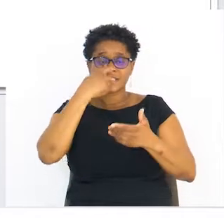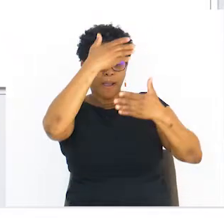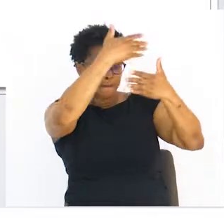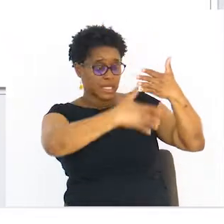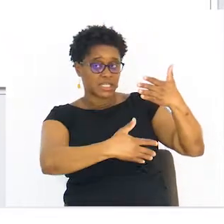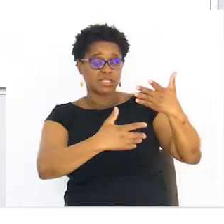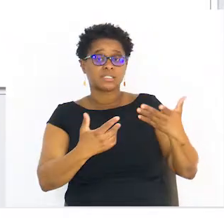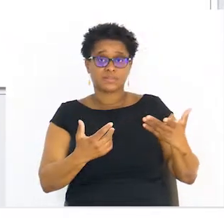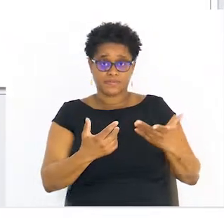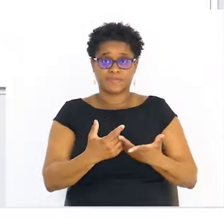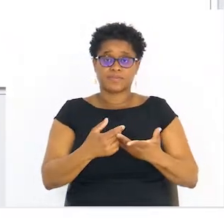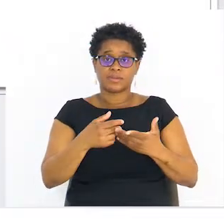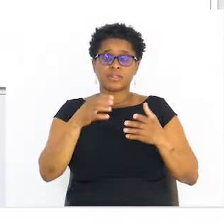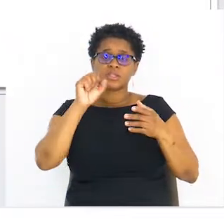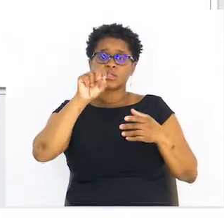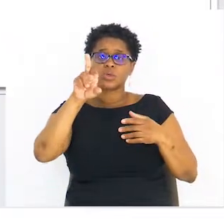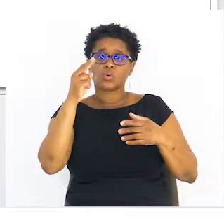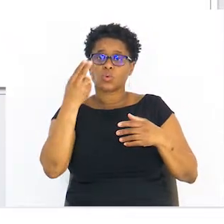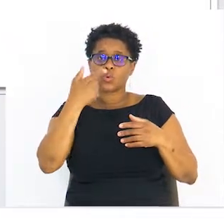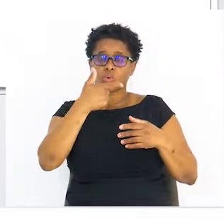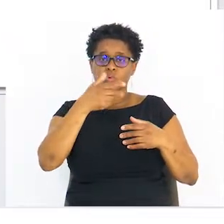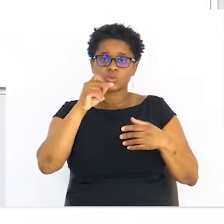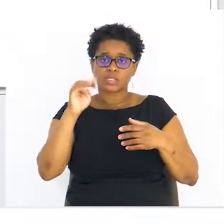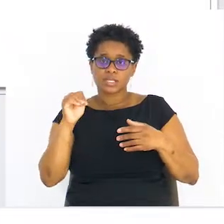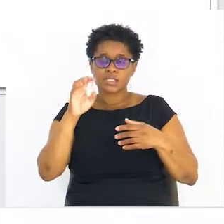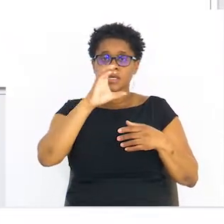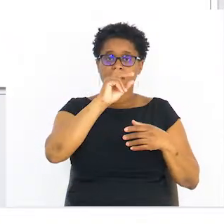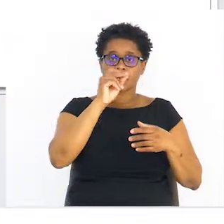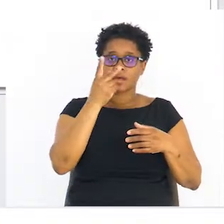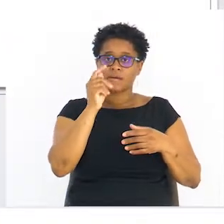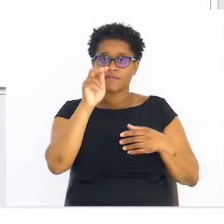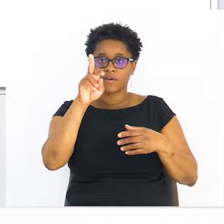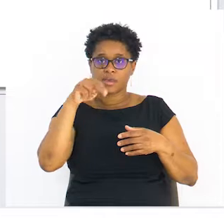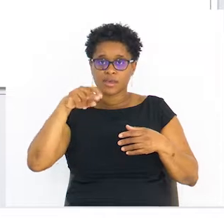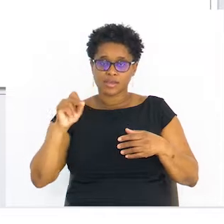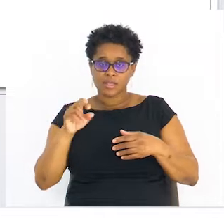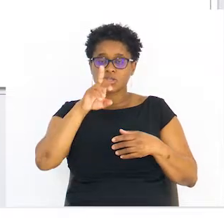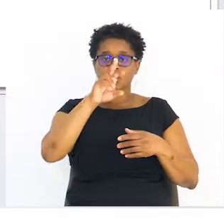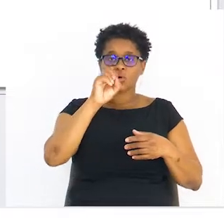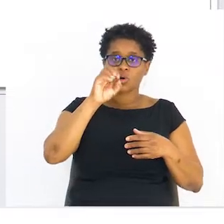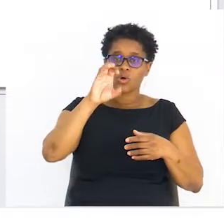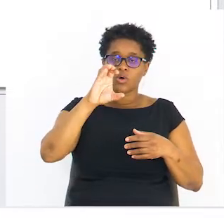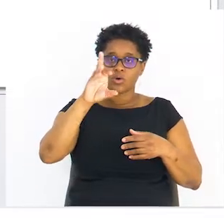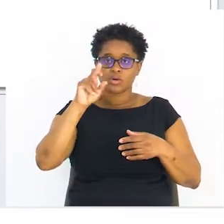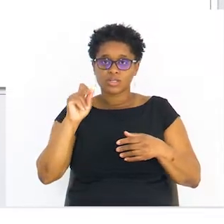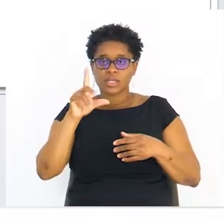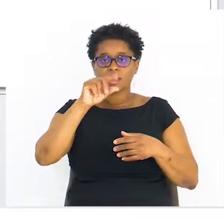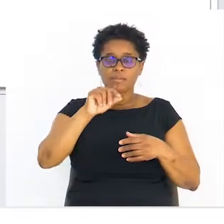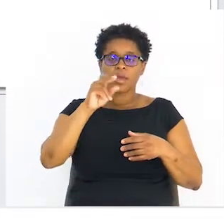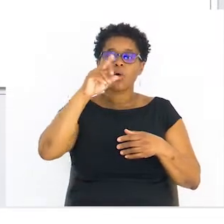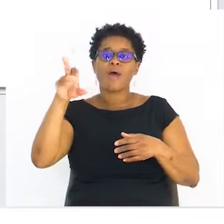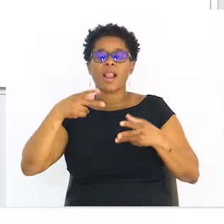paredes de grutas, cavernas ou nas rochas, ou ainda ao ar